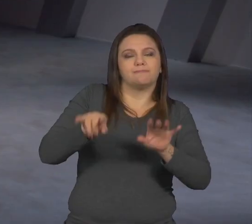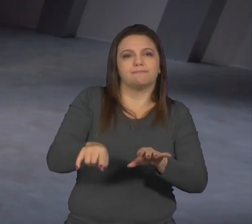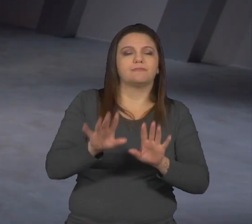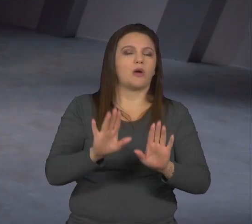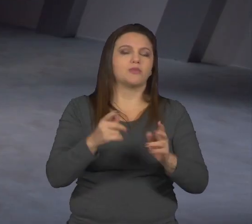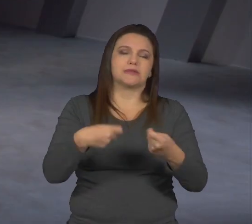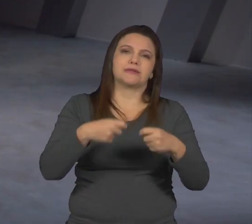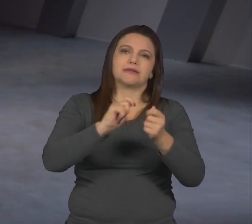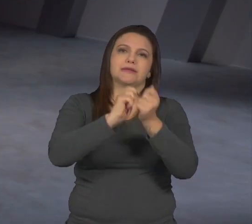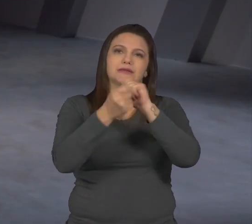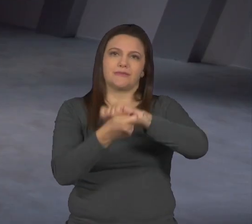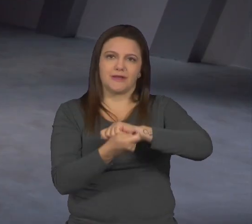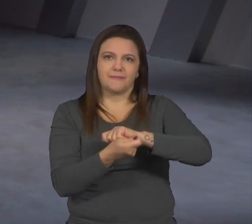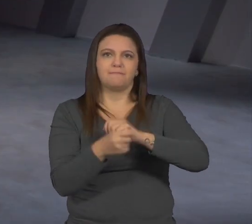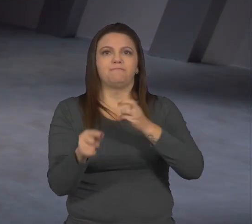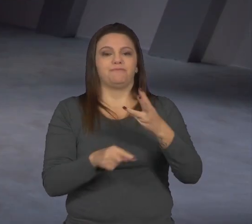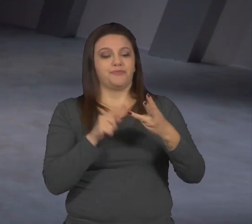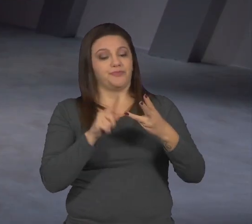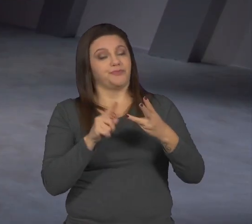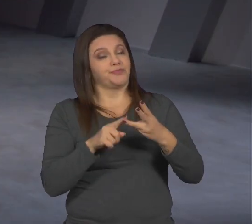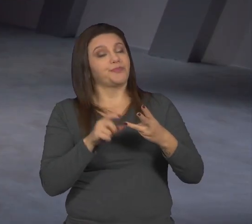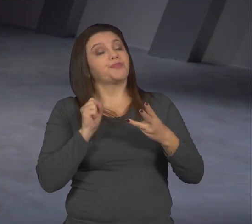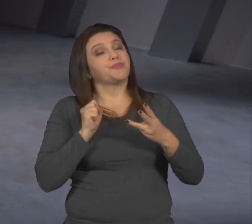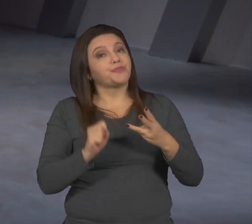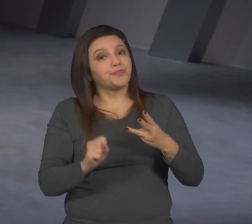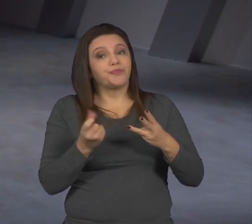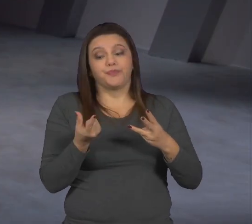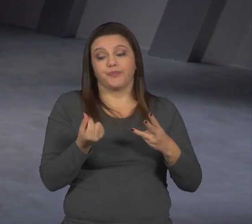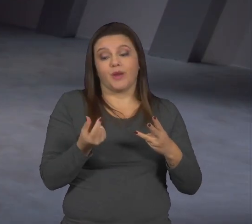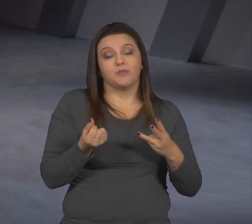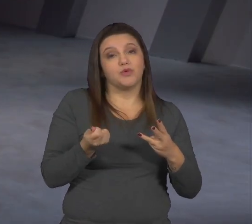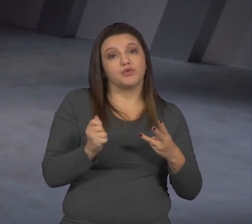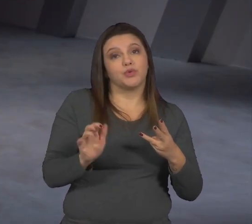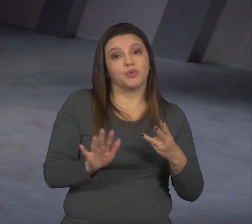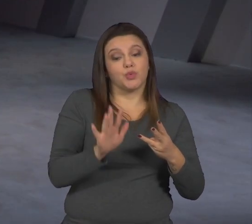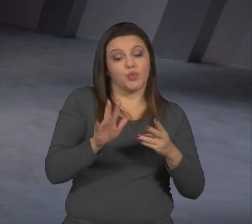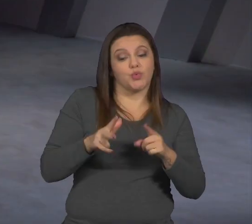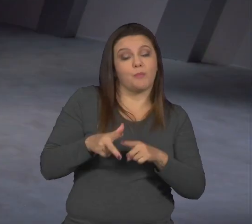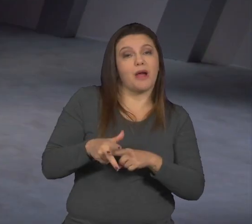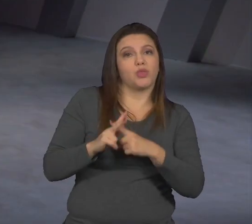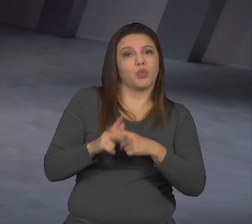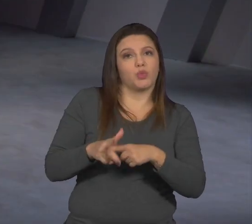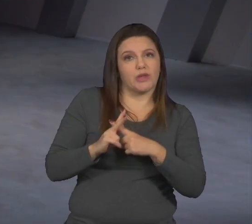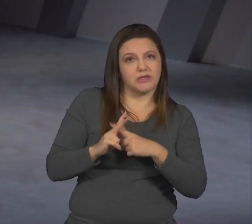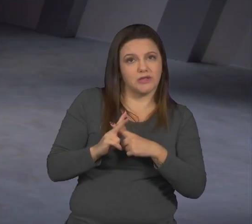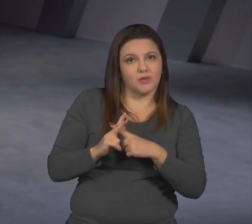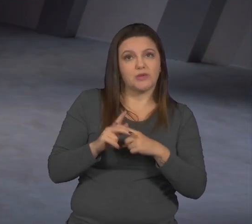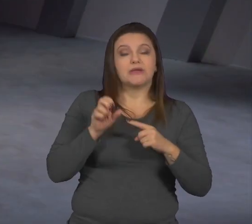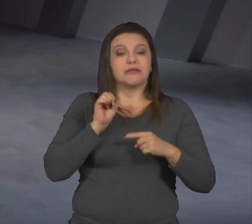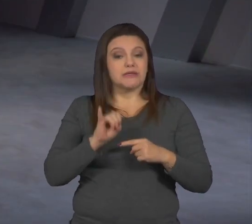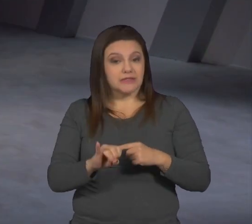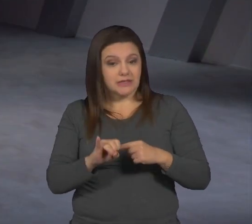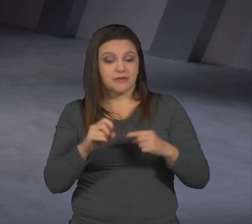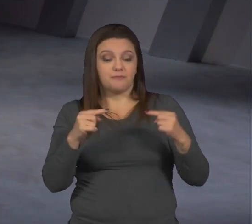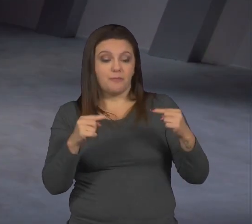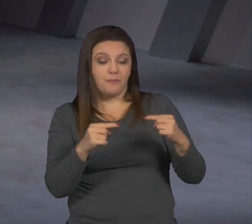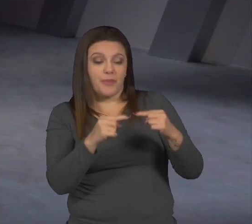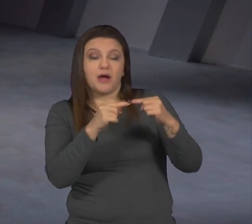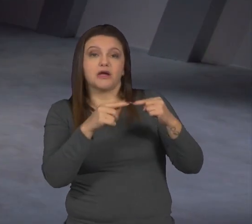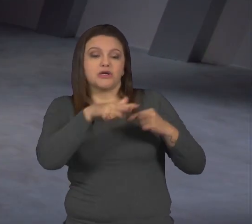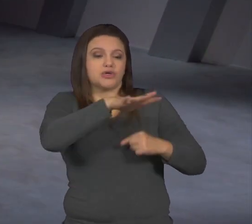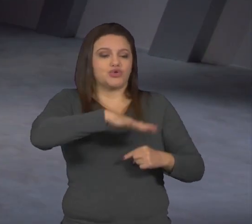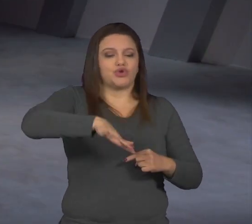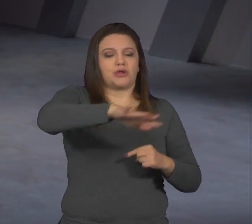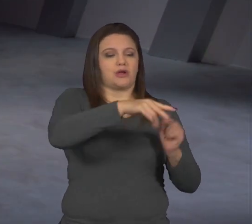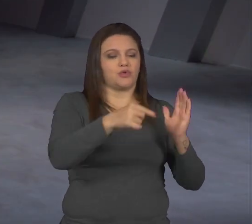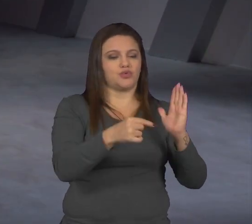Eu posso ter maiores custos de manutenção, porque se eu quero deixar algo genérico o suficiente para que ele possa